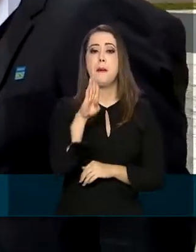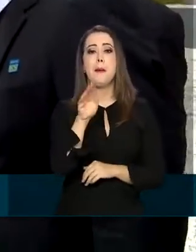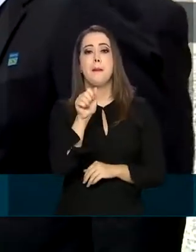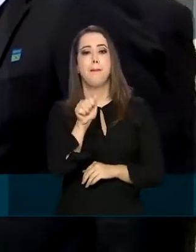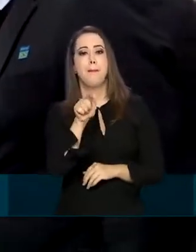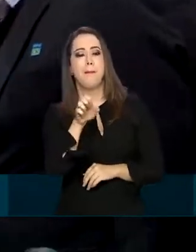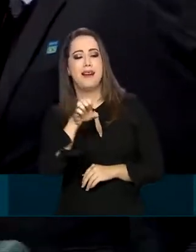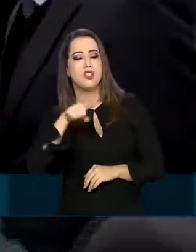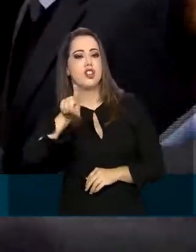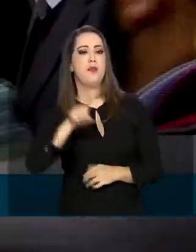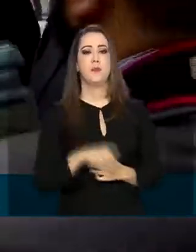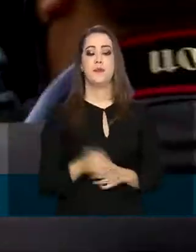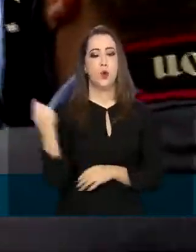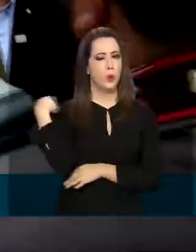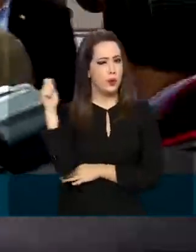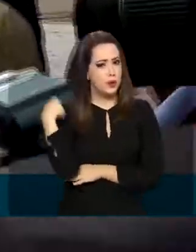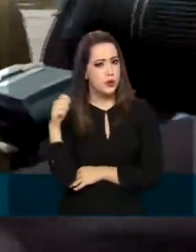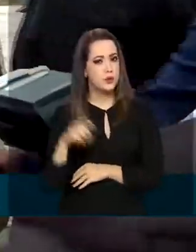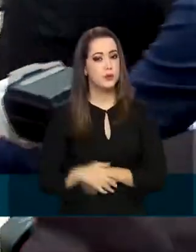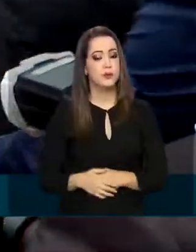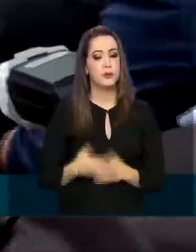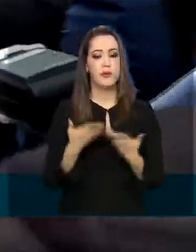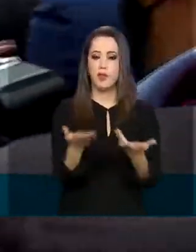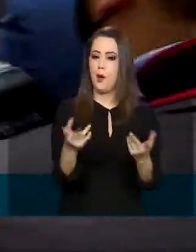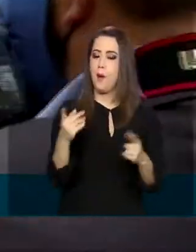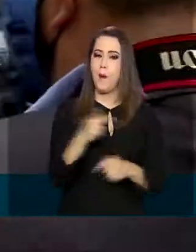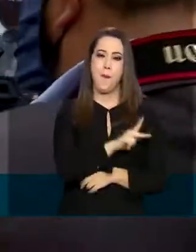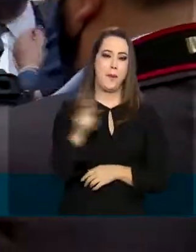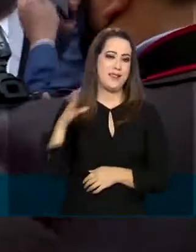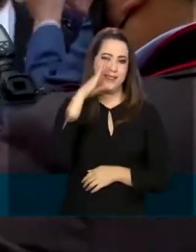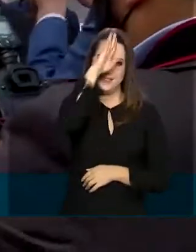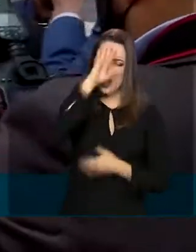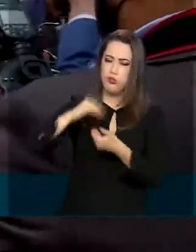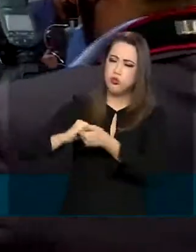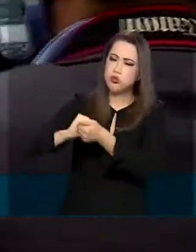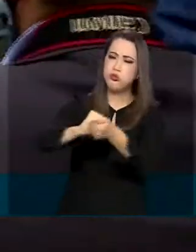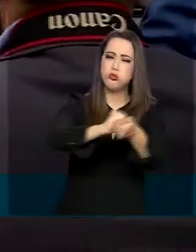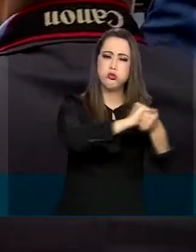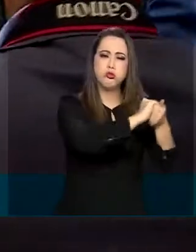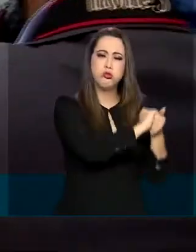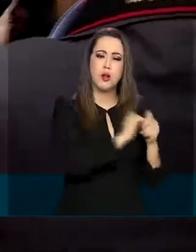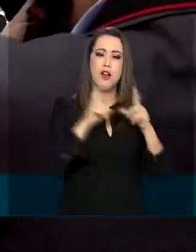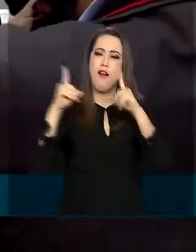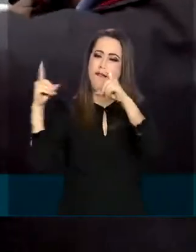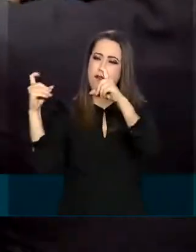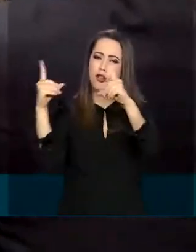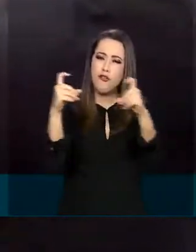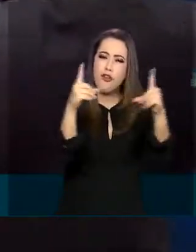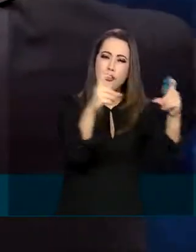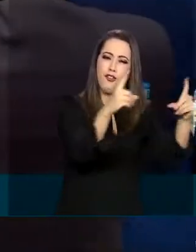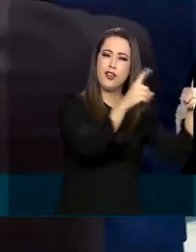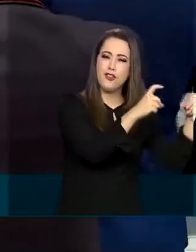O presidente segue aí, então, tirando muitas fotografias, cumprimentando